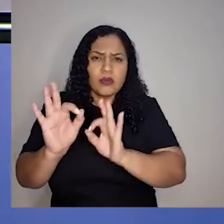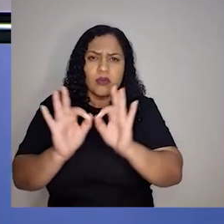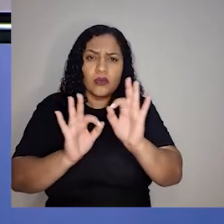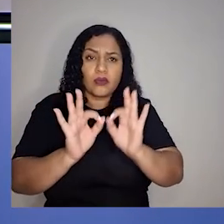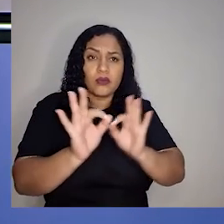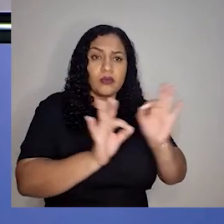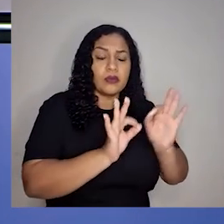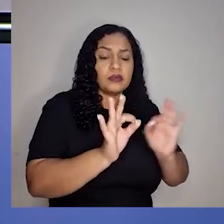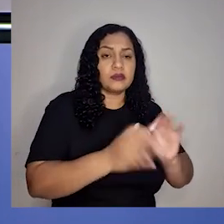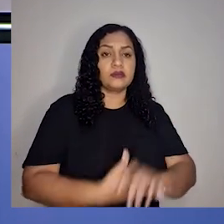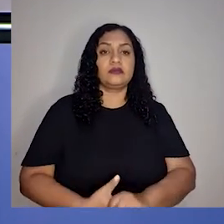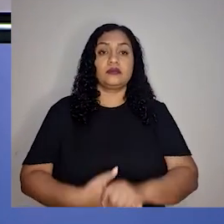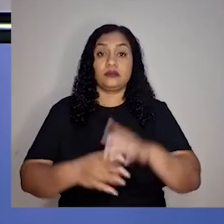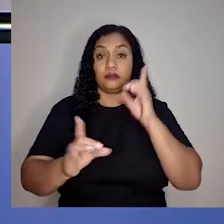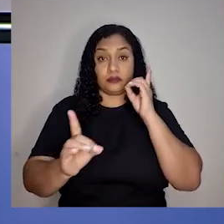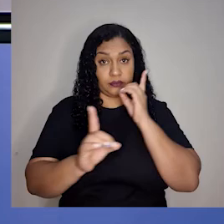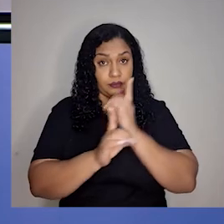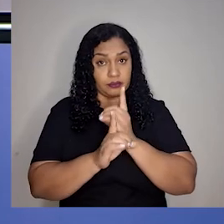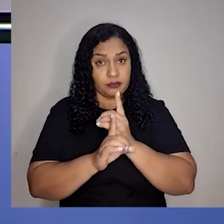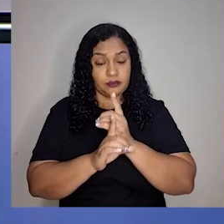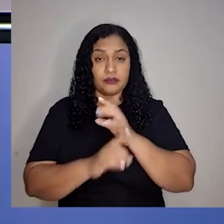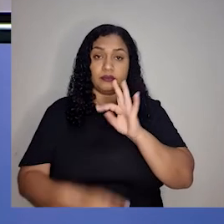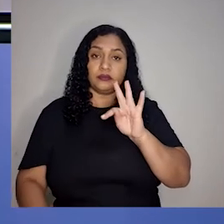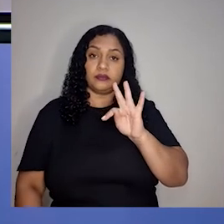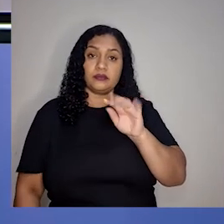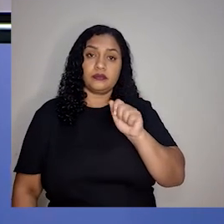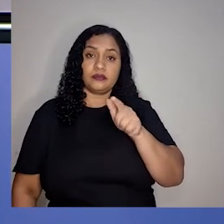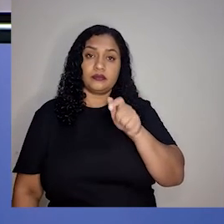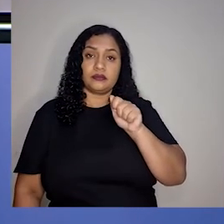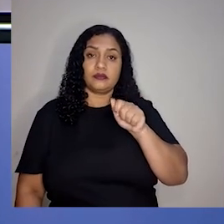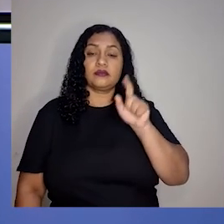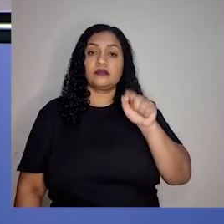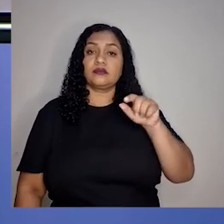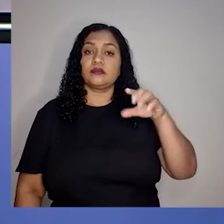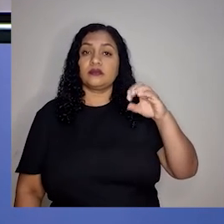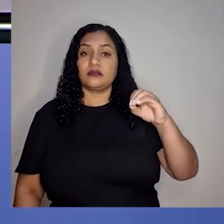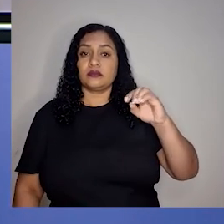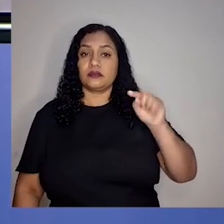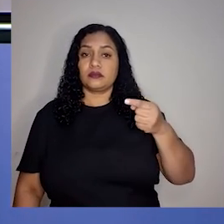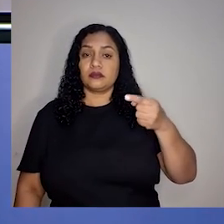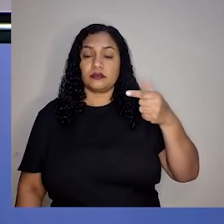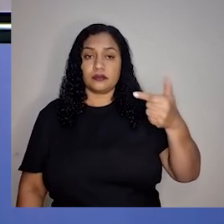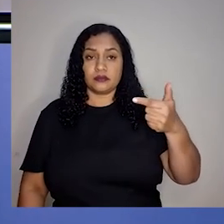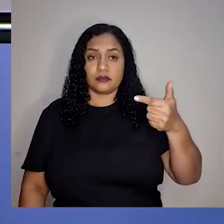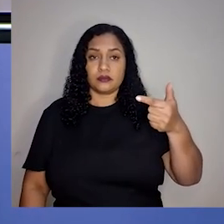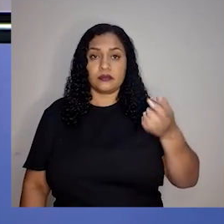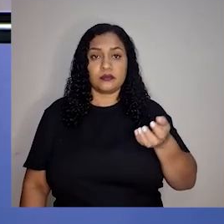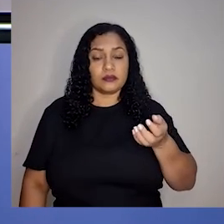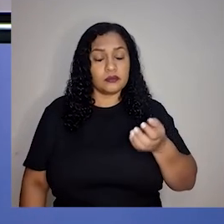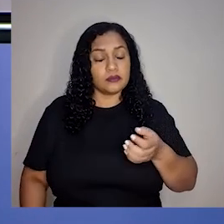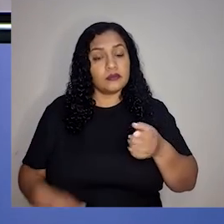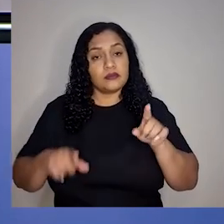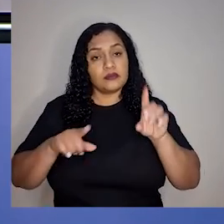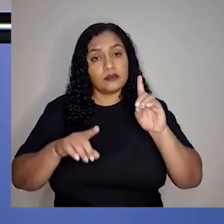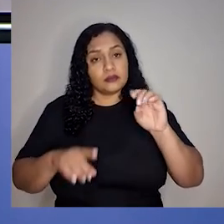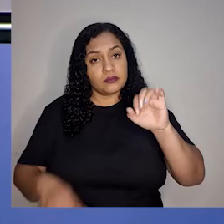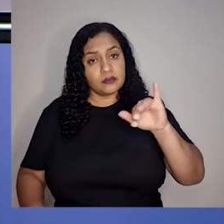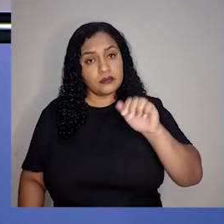reorganizar aqui encontramos que a taxa é 0,2 na forma decimal